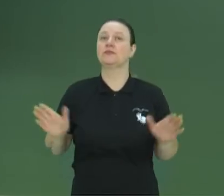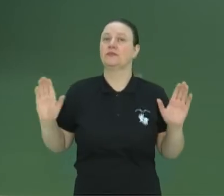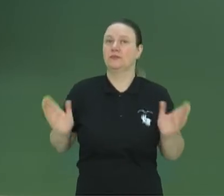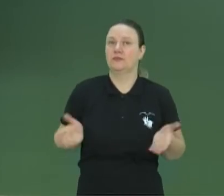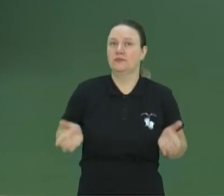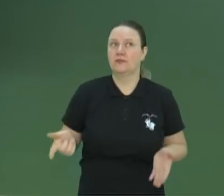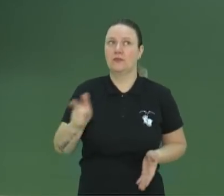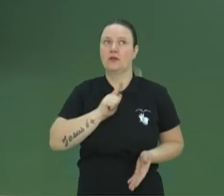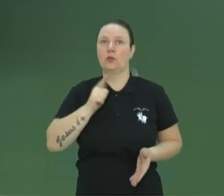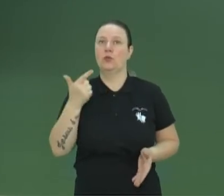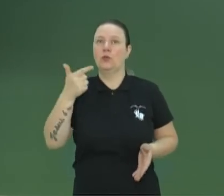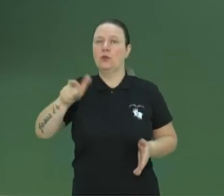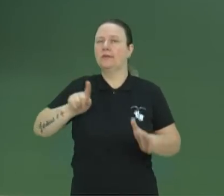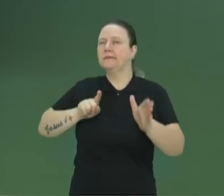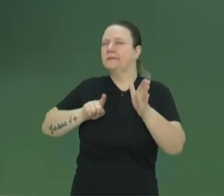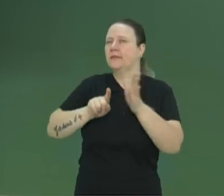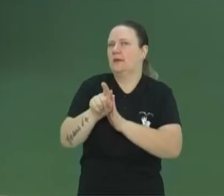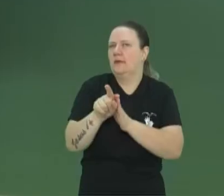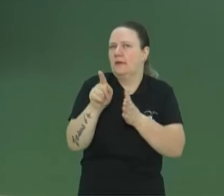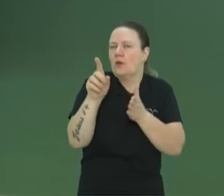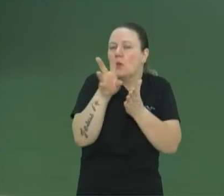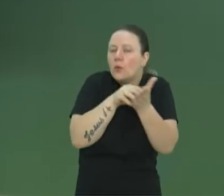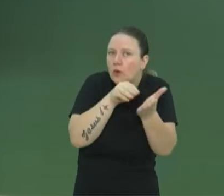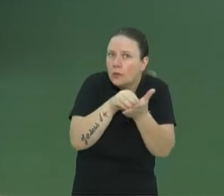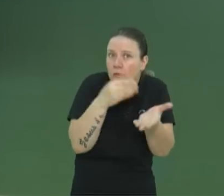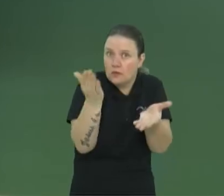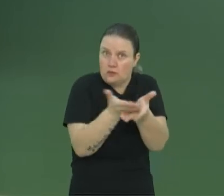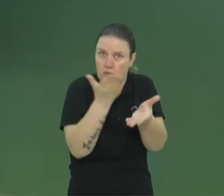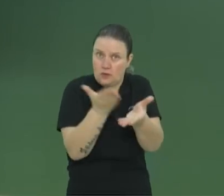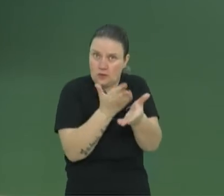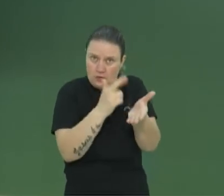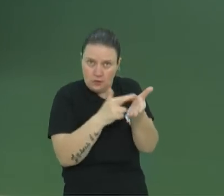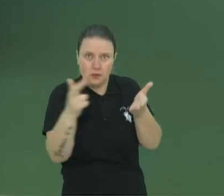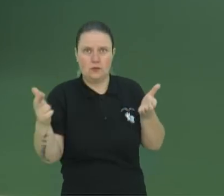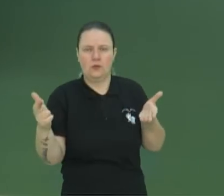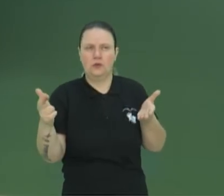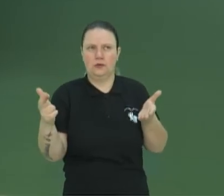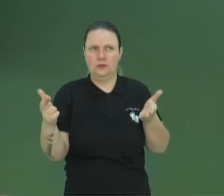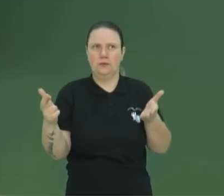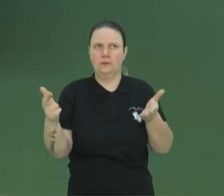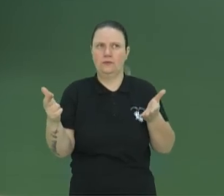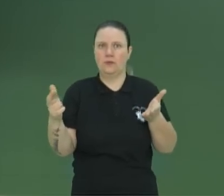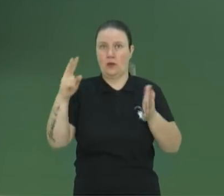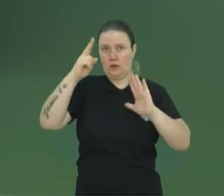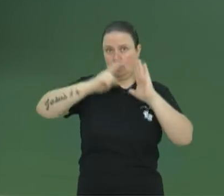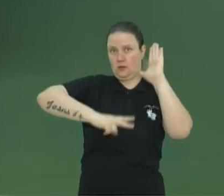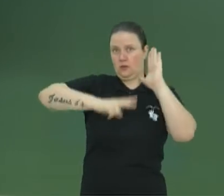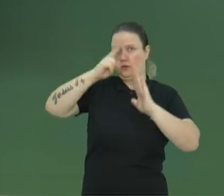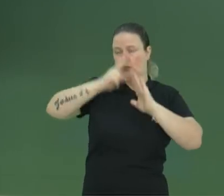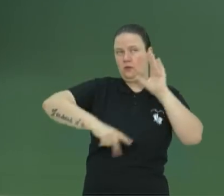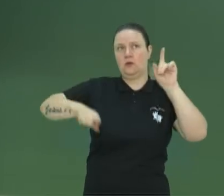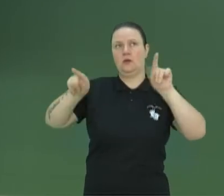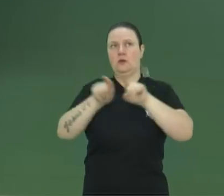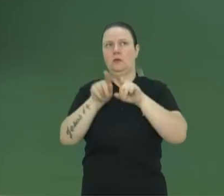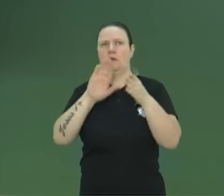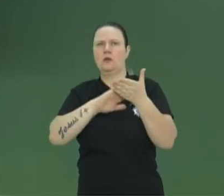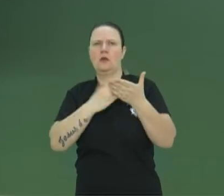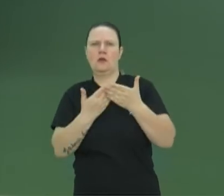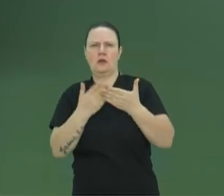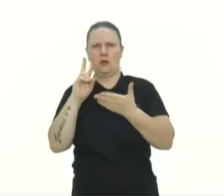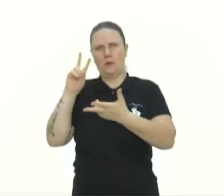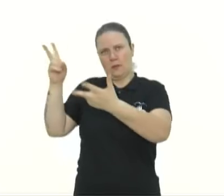Agora, aqui eu tenho mais uma questão, para vocês anotarem no caderno e responderem ela. Vamos lá para a leitura e interpretação dessa questão.